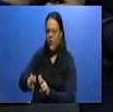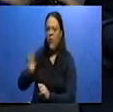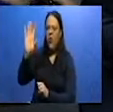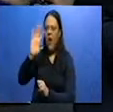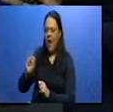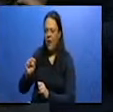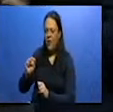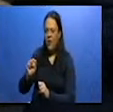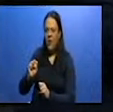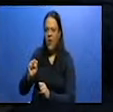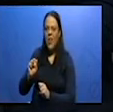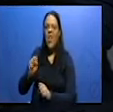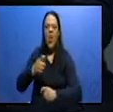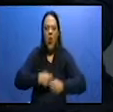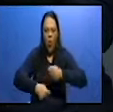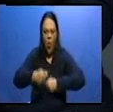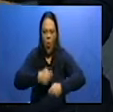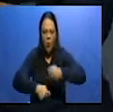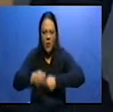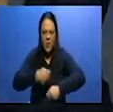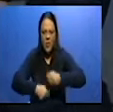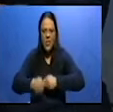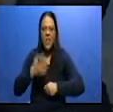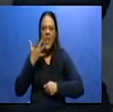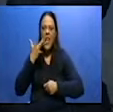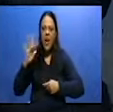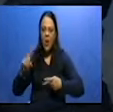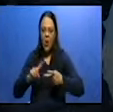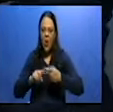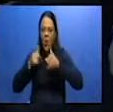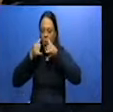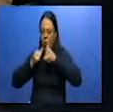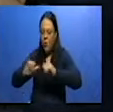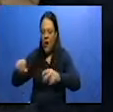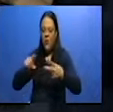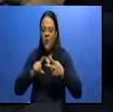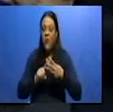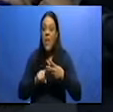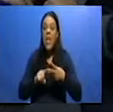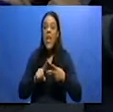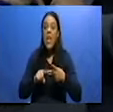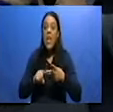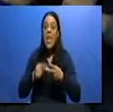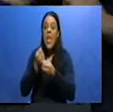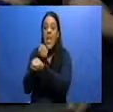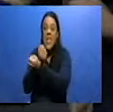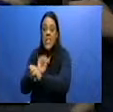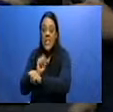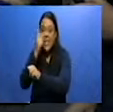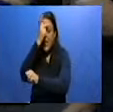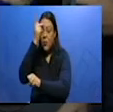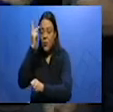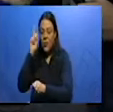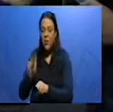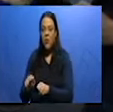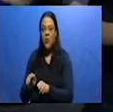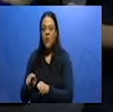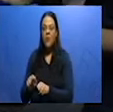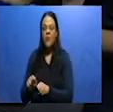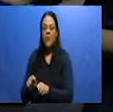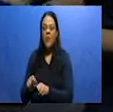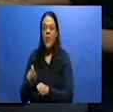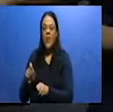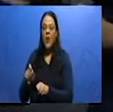ouro, marfim e também negociava escravos na metrópole, nos países vizinhos e nas colônias da África.